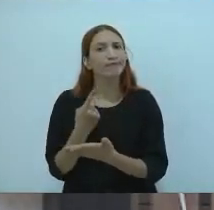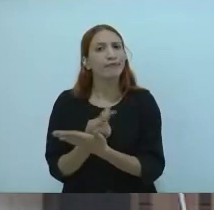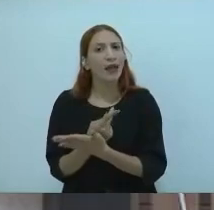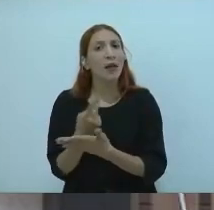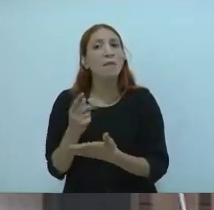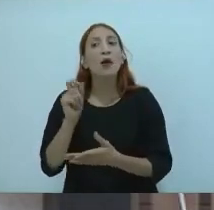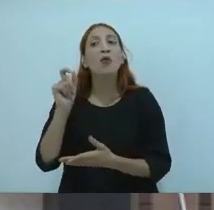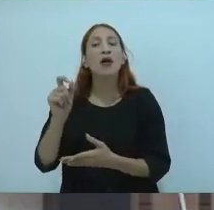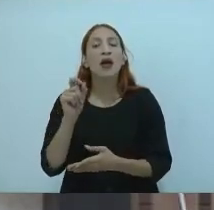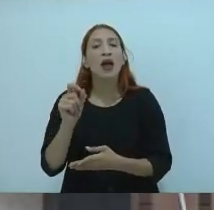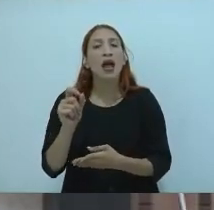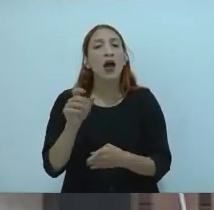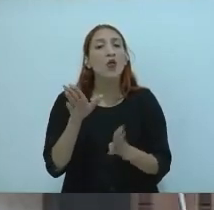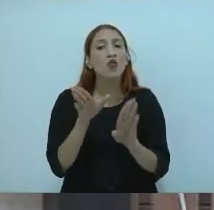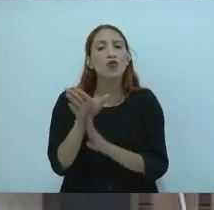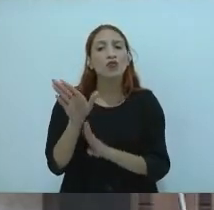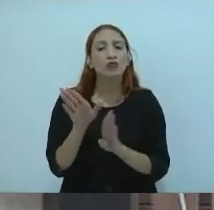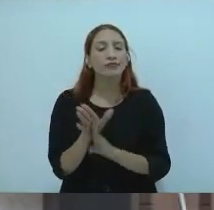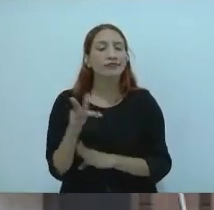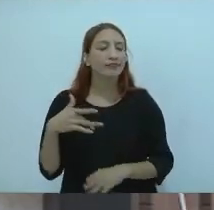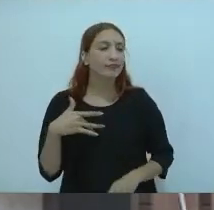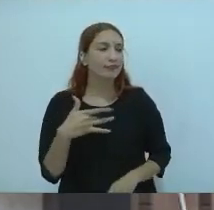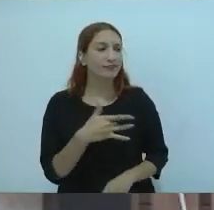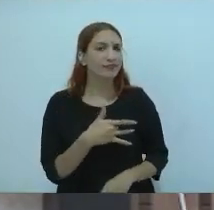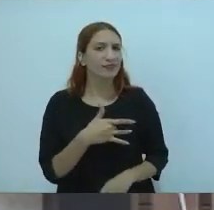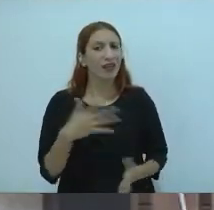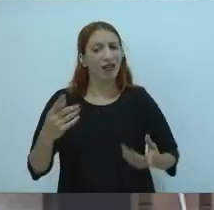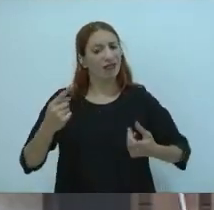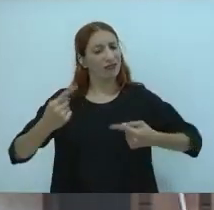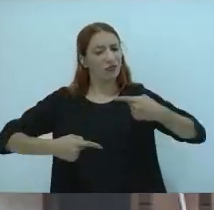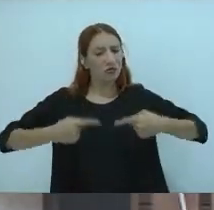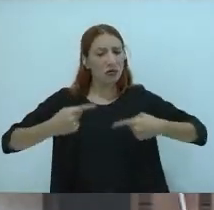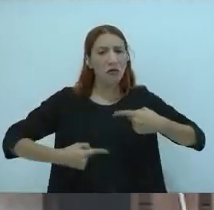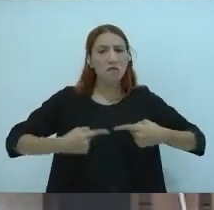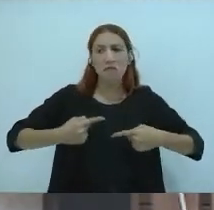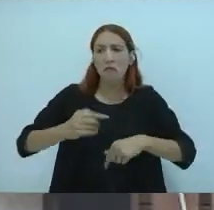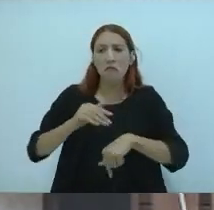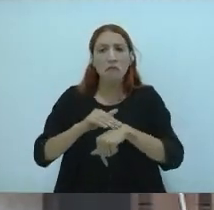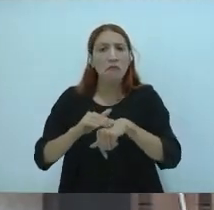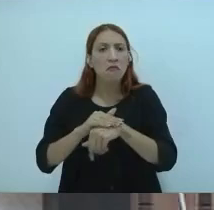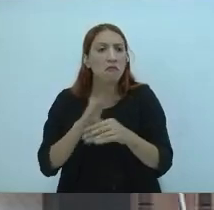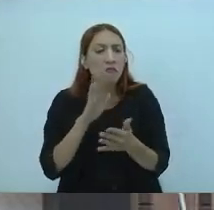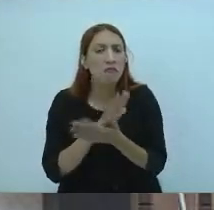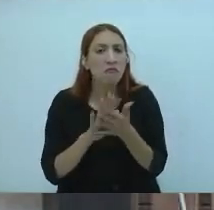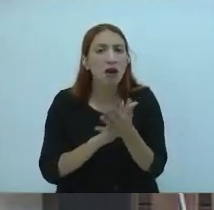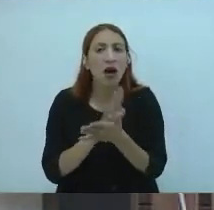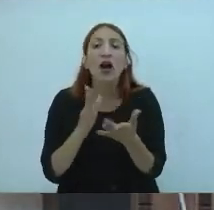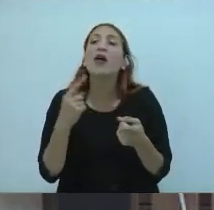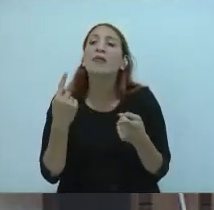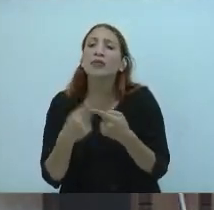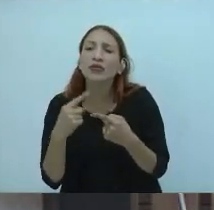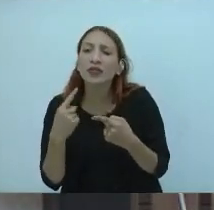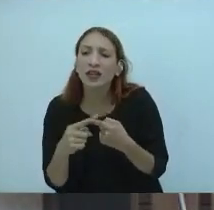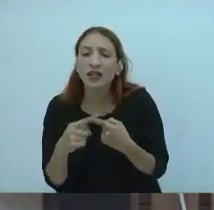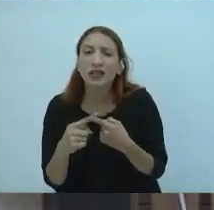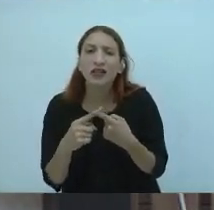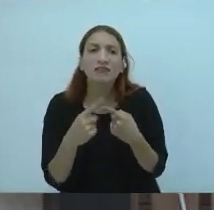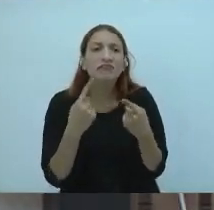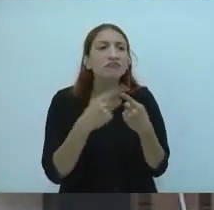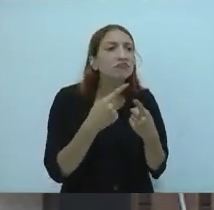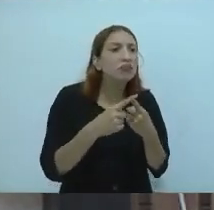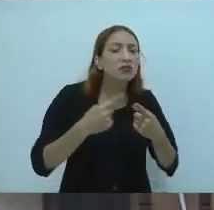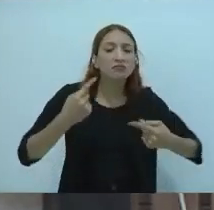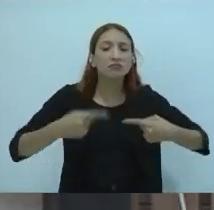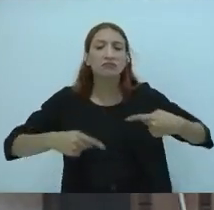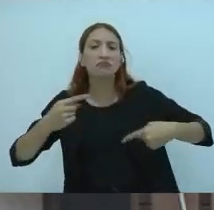de saúde isso não é discutido não é debatido o porqu não se